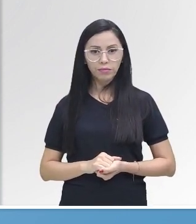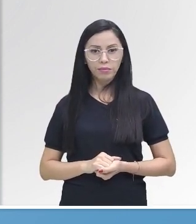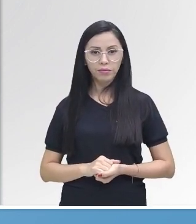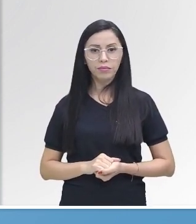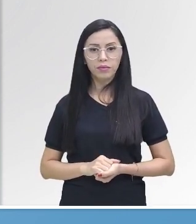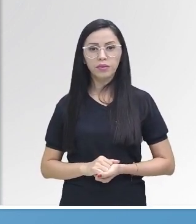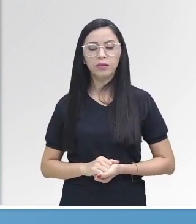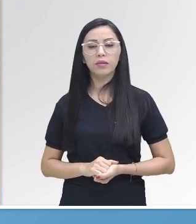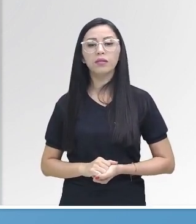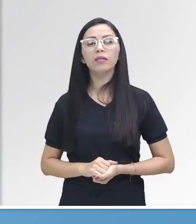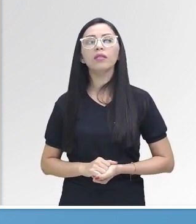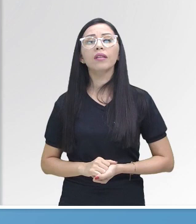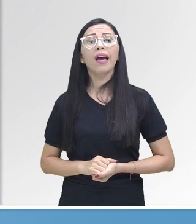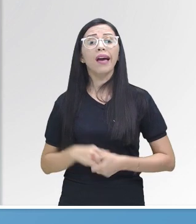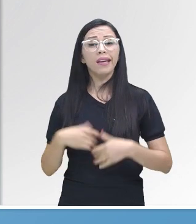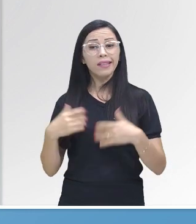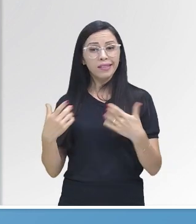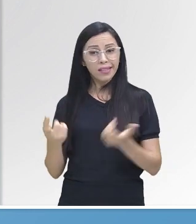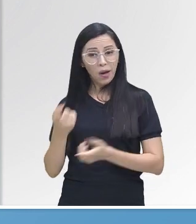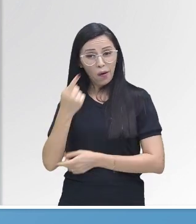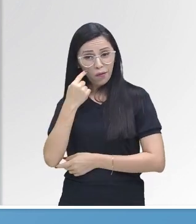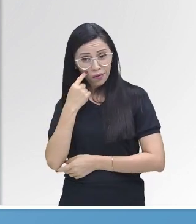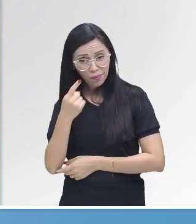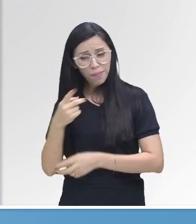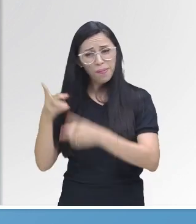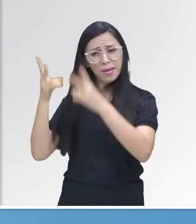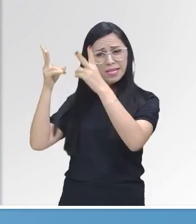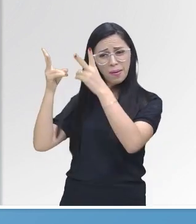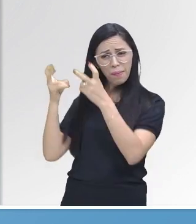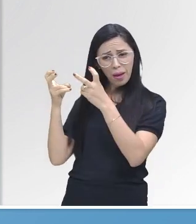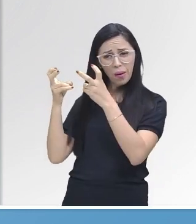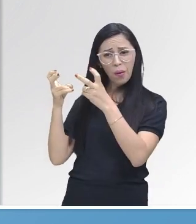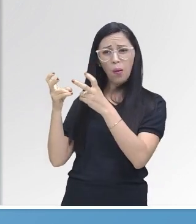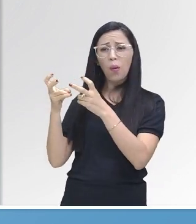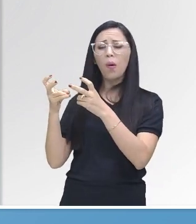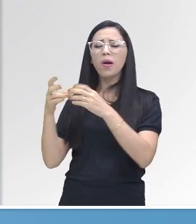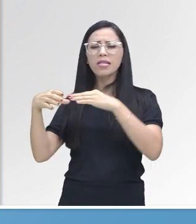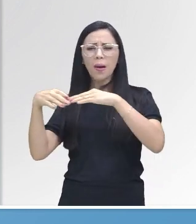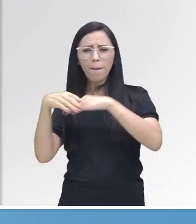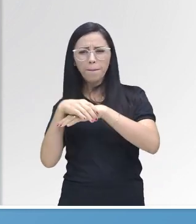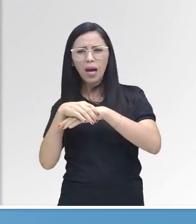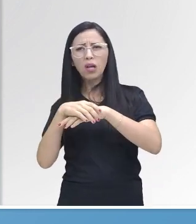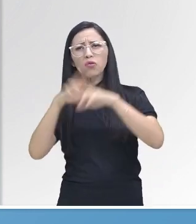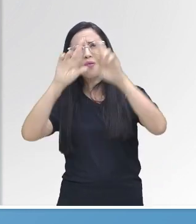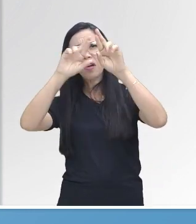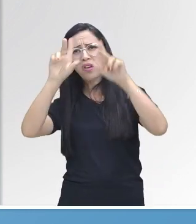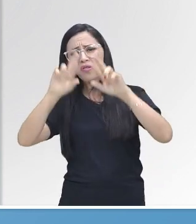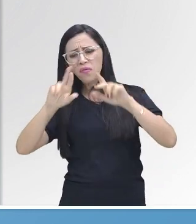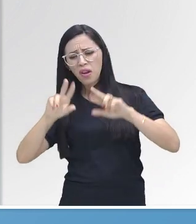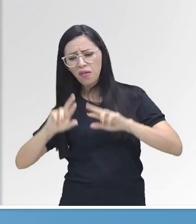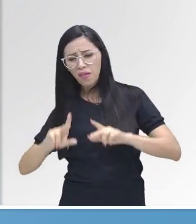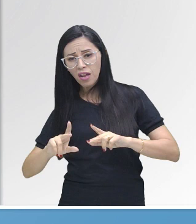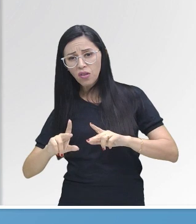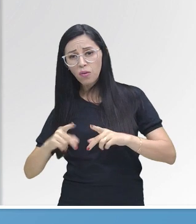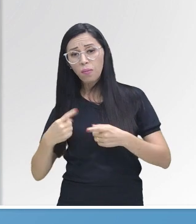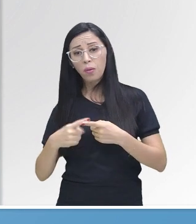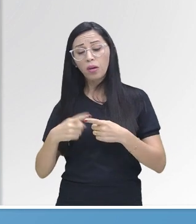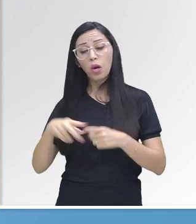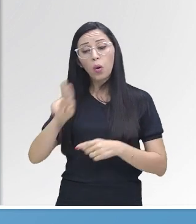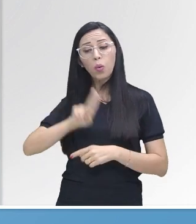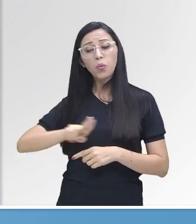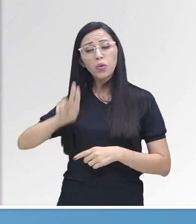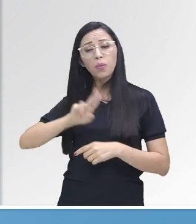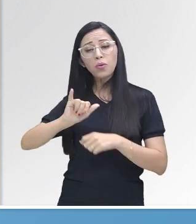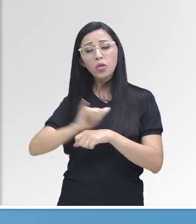Essas medidas tiveram resultados diferentes, porque usamos um padrão não convencional. Neste